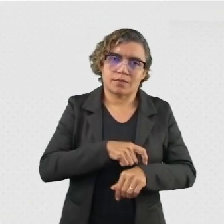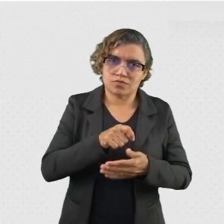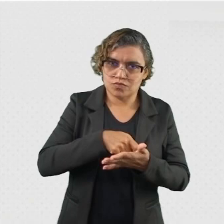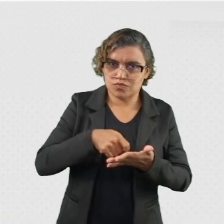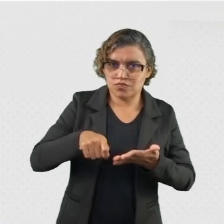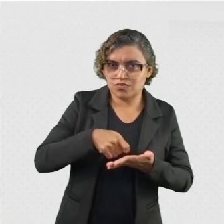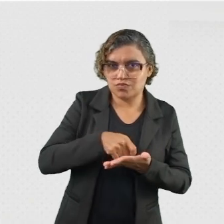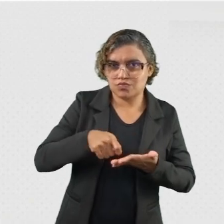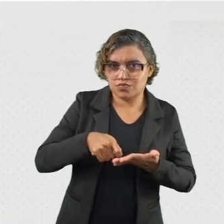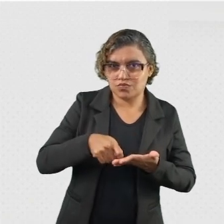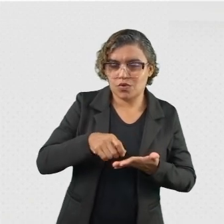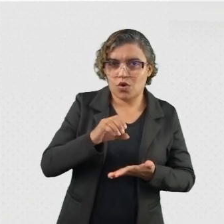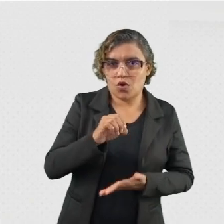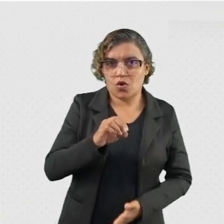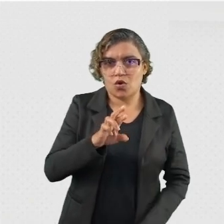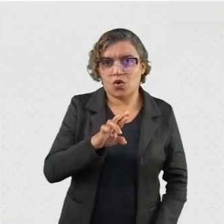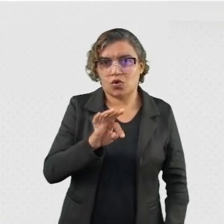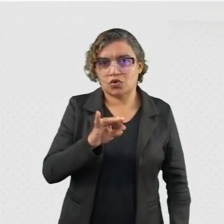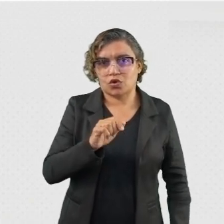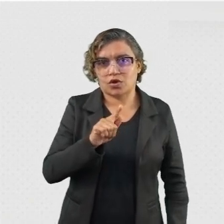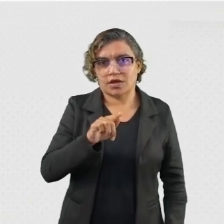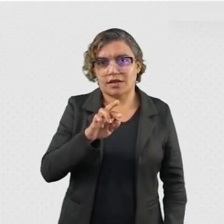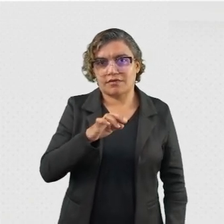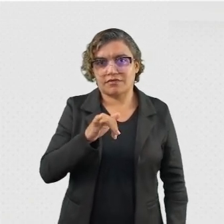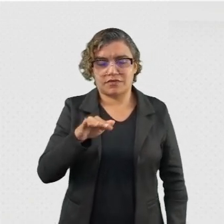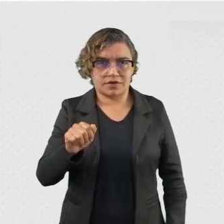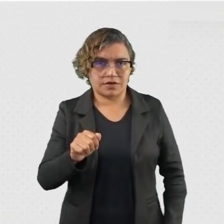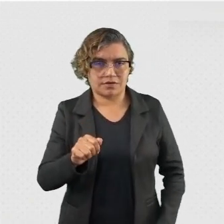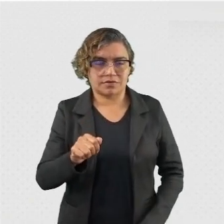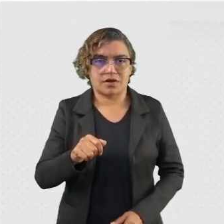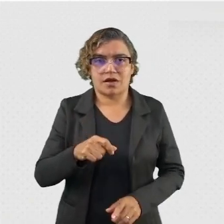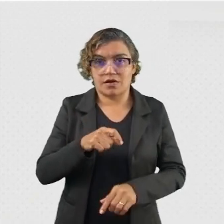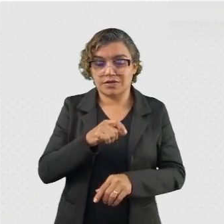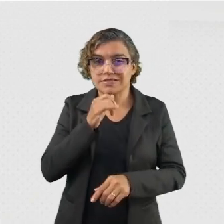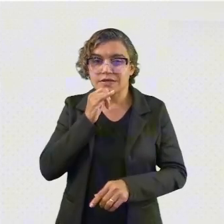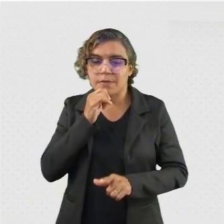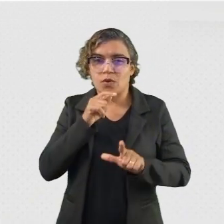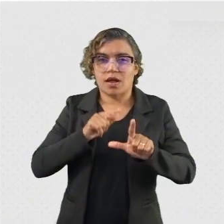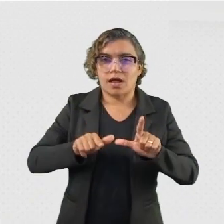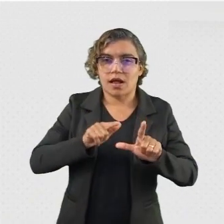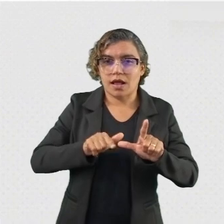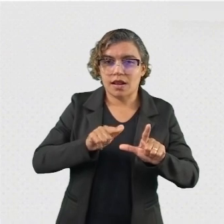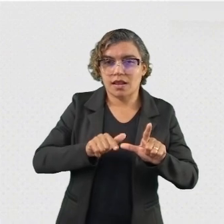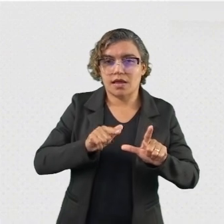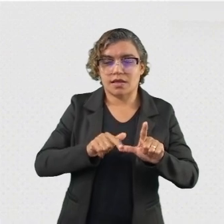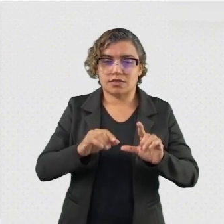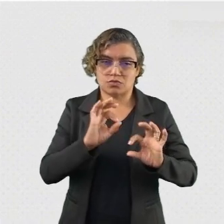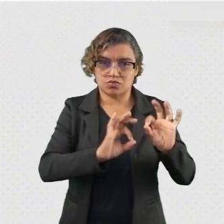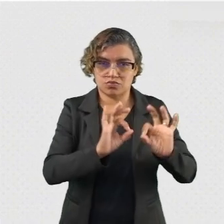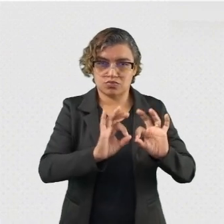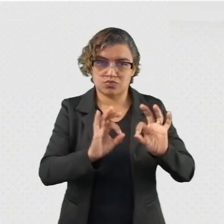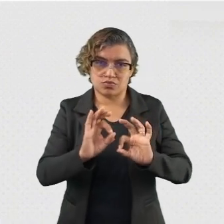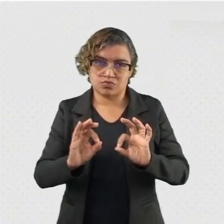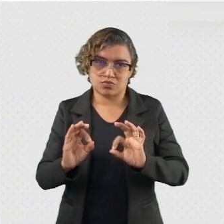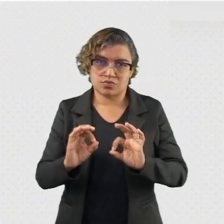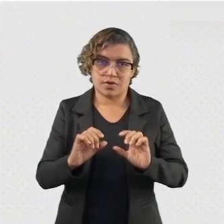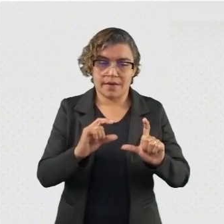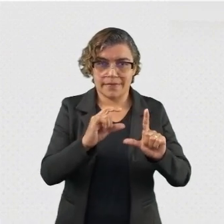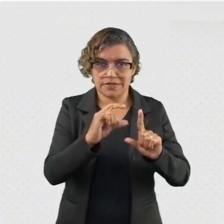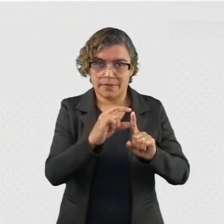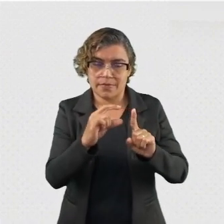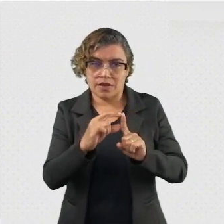é um aspecto que nós vamos ver diferença. A forma que as letras estão sendo posicionadas na palavra.